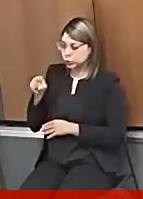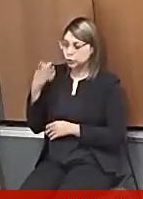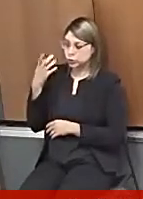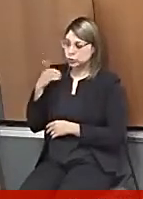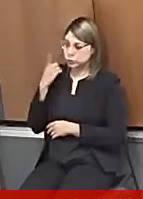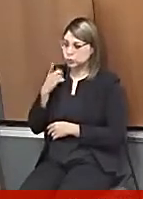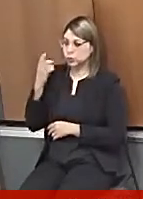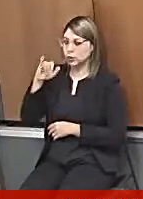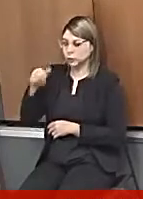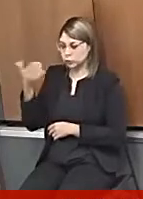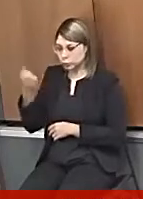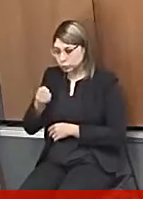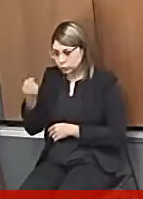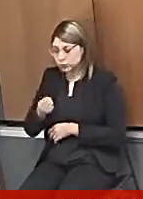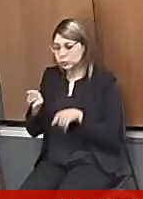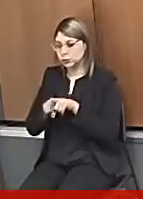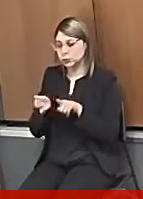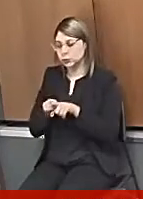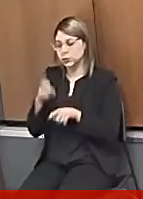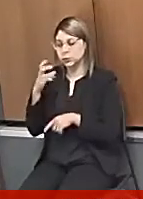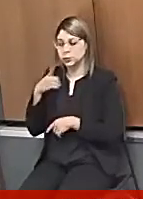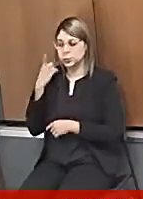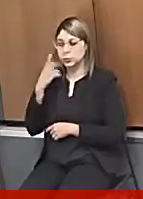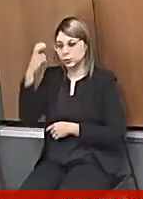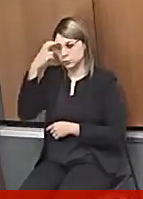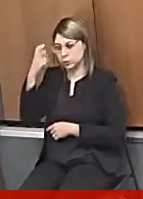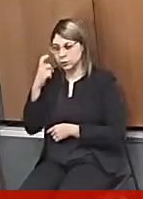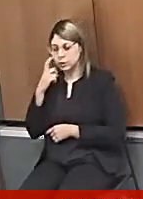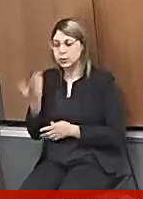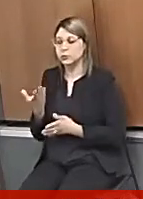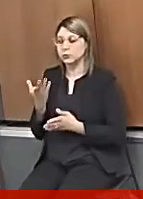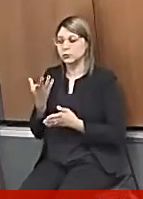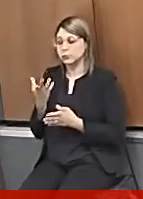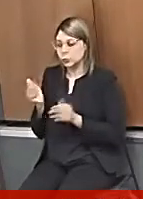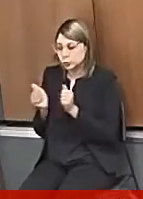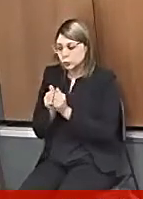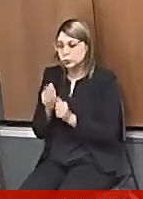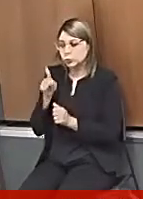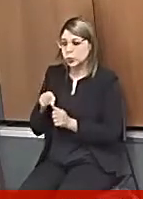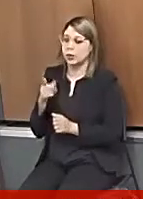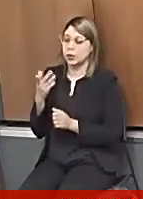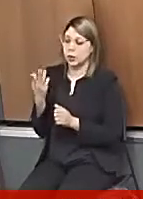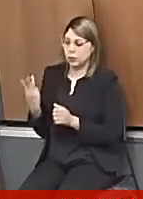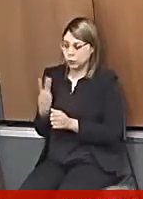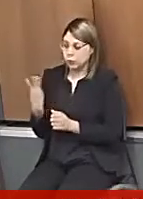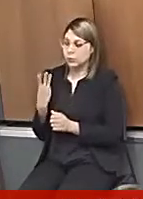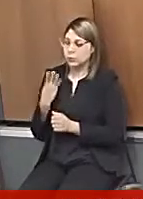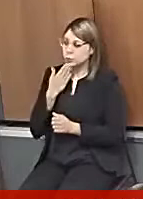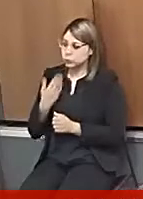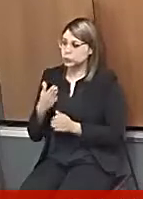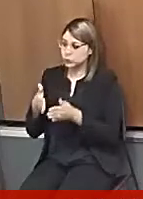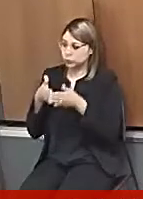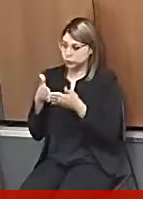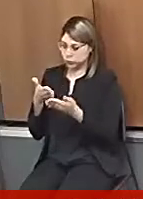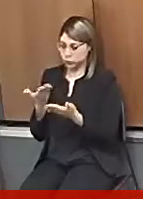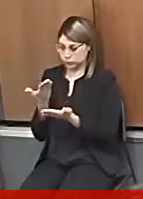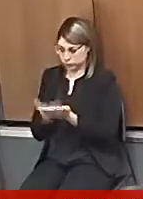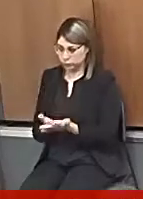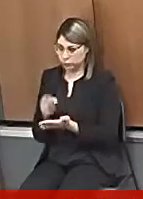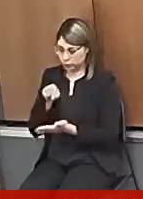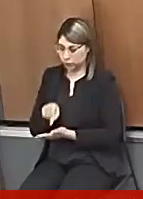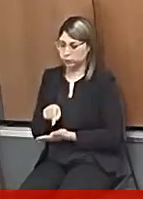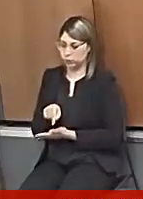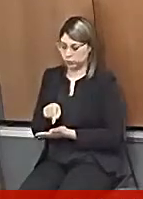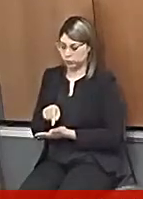a vossa excelência ao deputado josé guilherme que também fossem coautores desses requerimentos e que nós pudéssemos então fazer